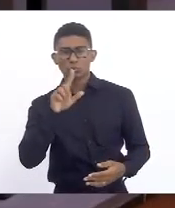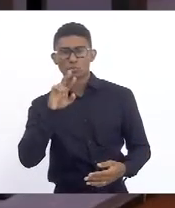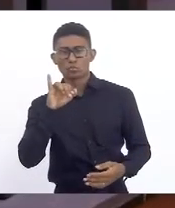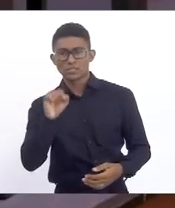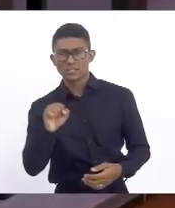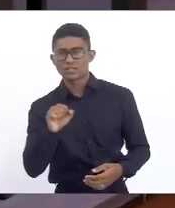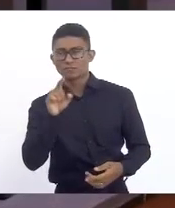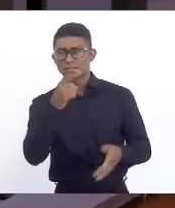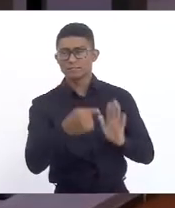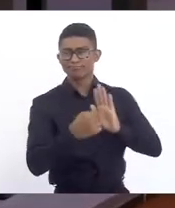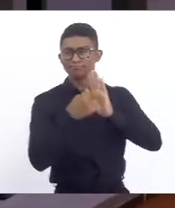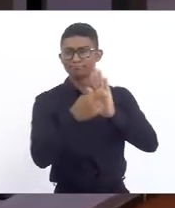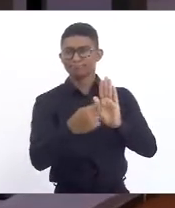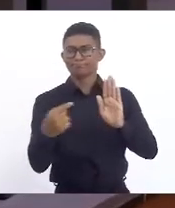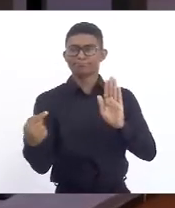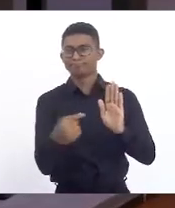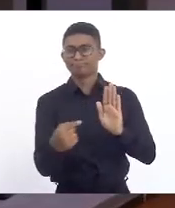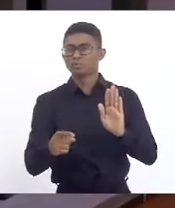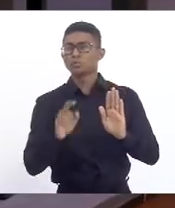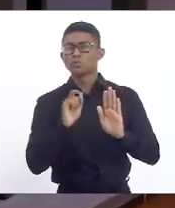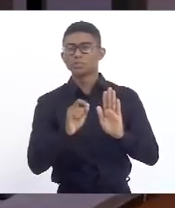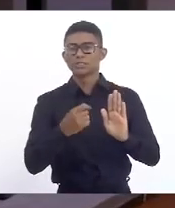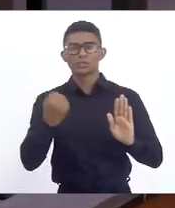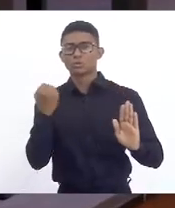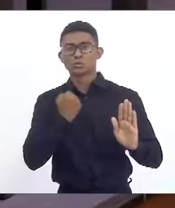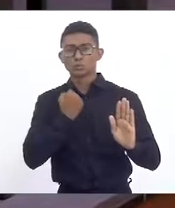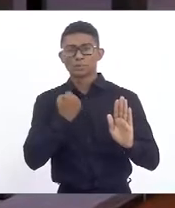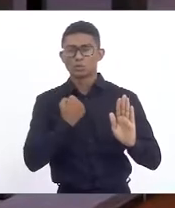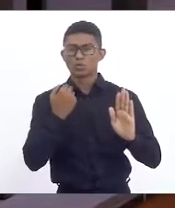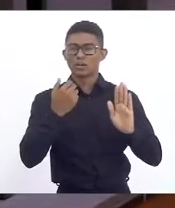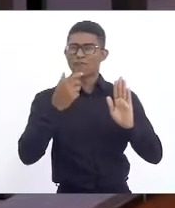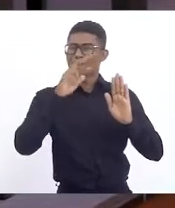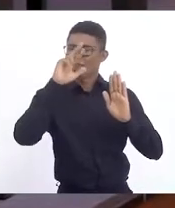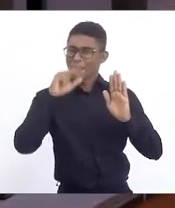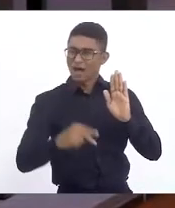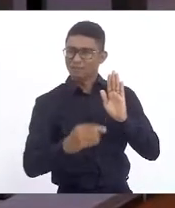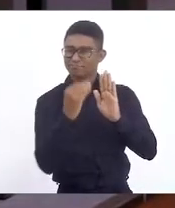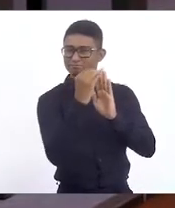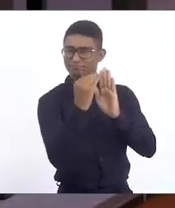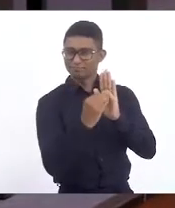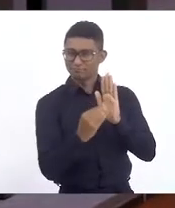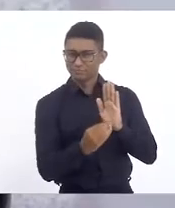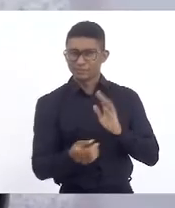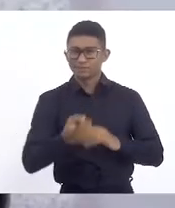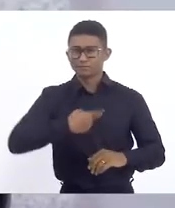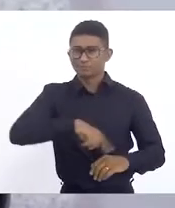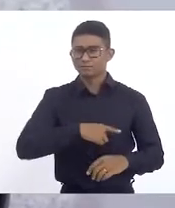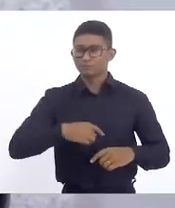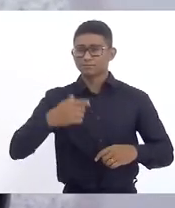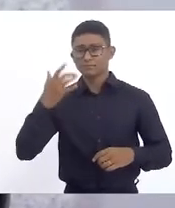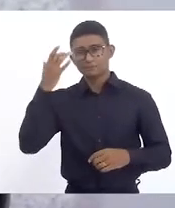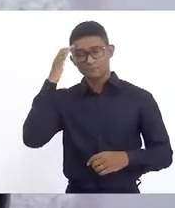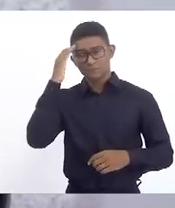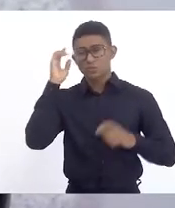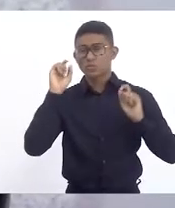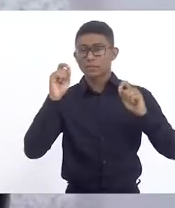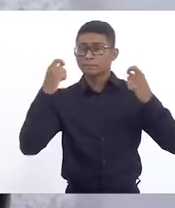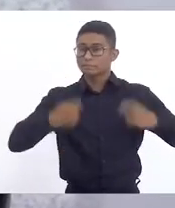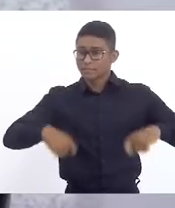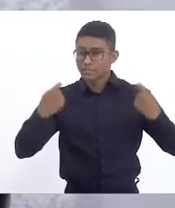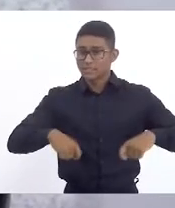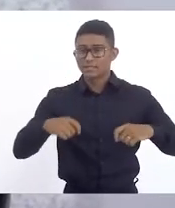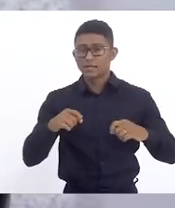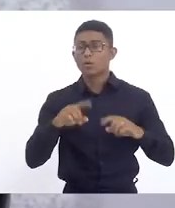Paulo, eu lembro do sifão invertido, de inúmeras alternativas, levamos isso, deputado Luiz Paulo, da melhor forma, que é o quê? Transparência e controle social. Era